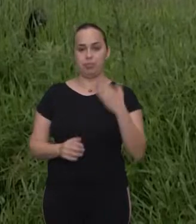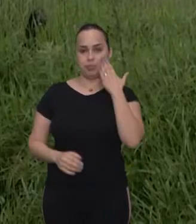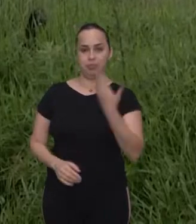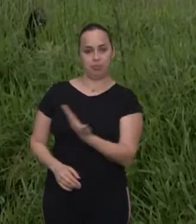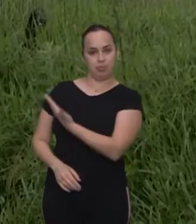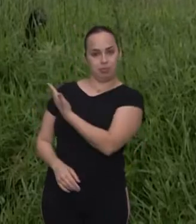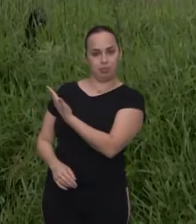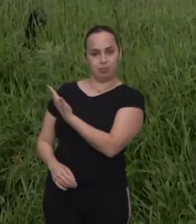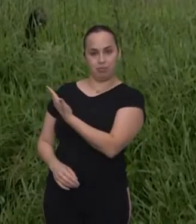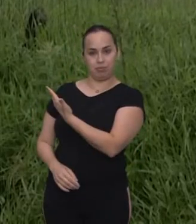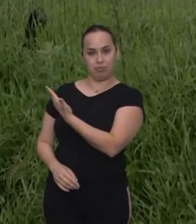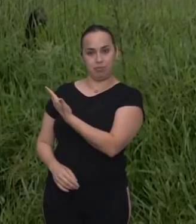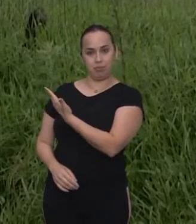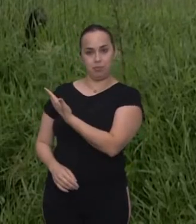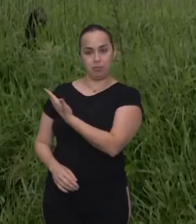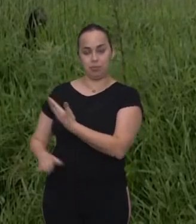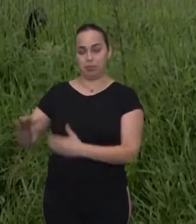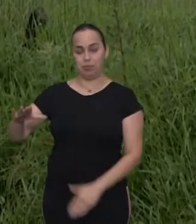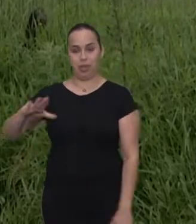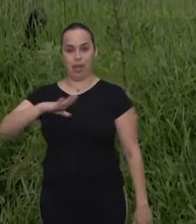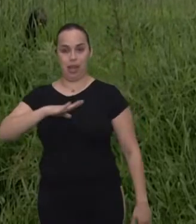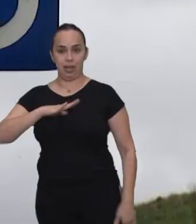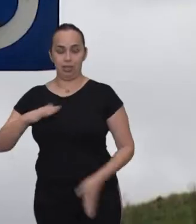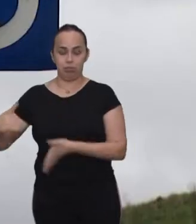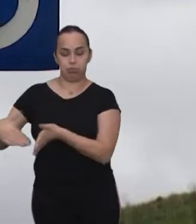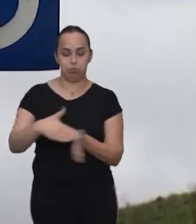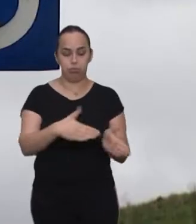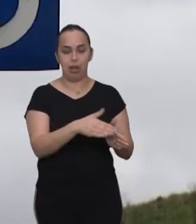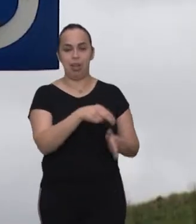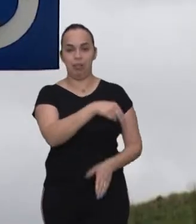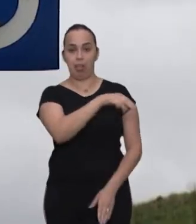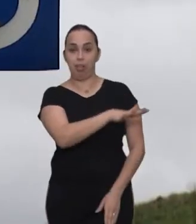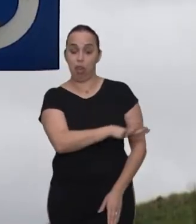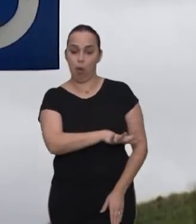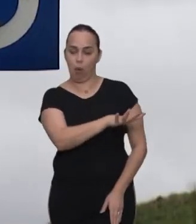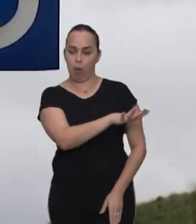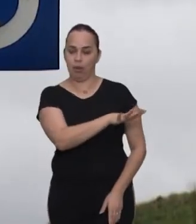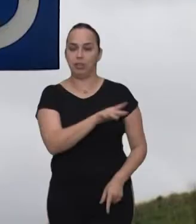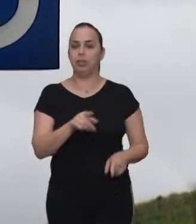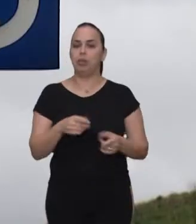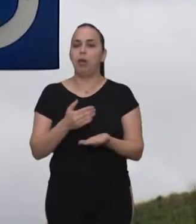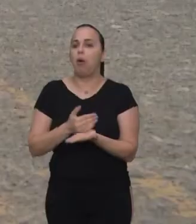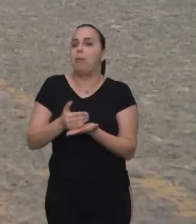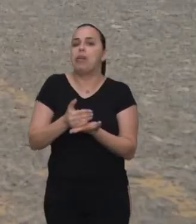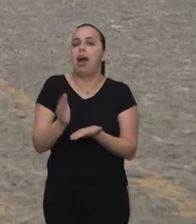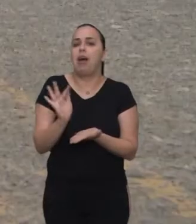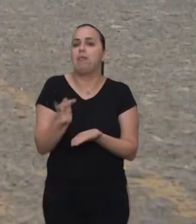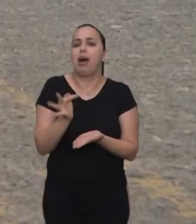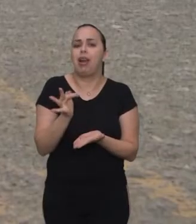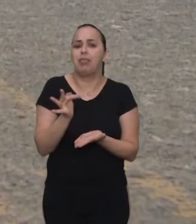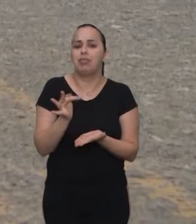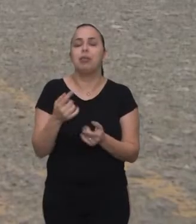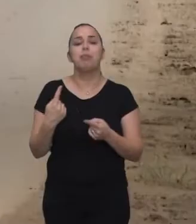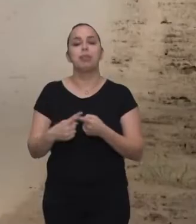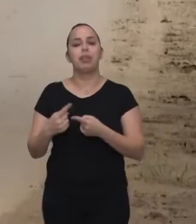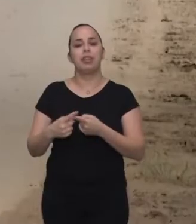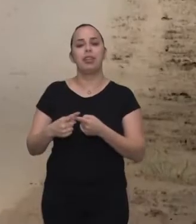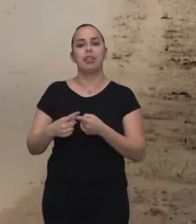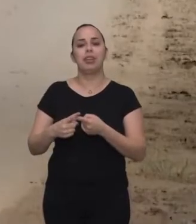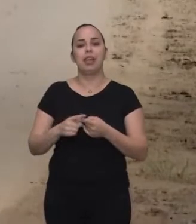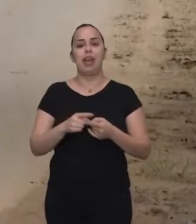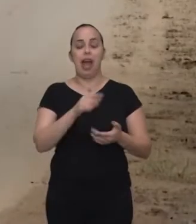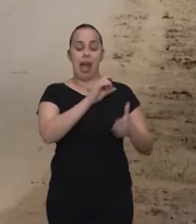as obras para a construção da Via Jaguari que vai ligar as regiões norte e central de São José dos Campos podem começar em breve